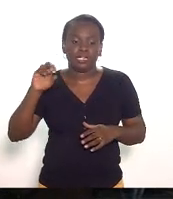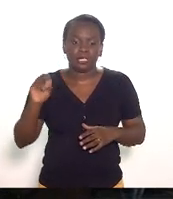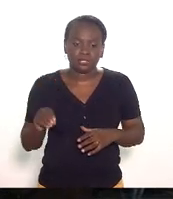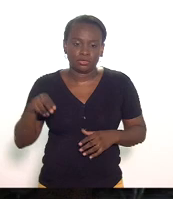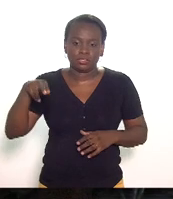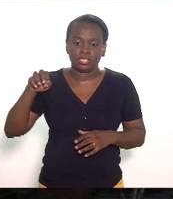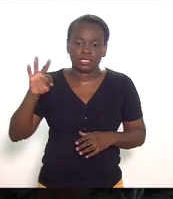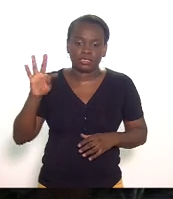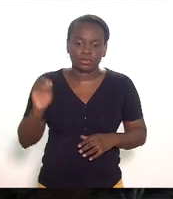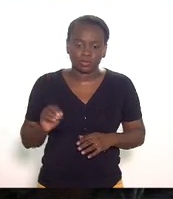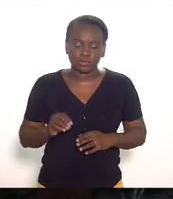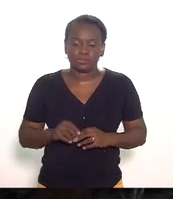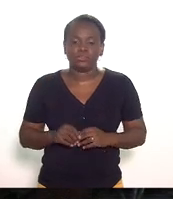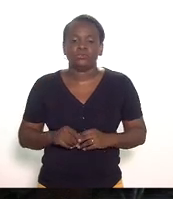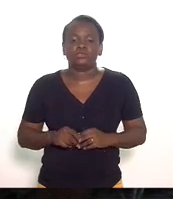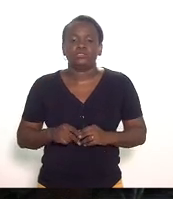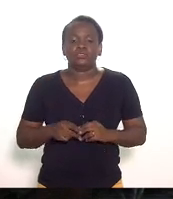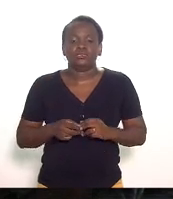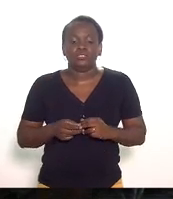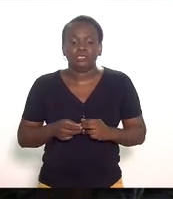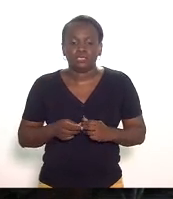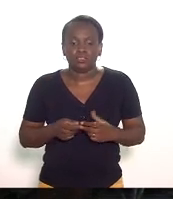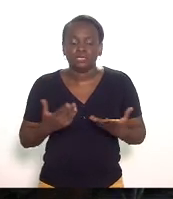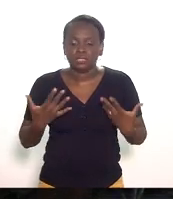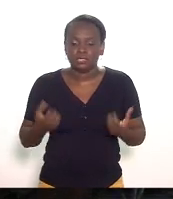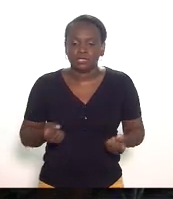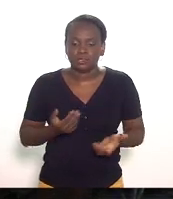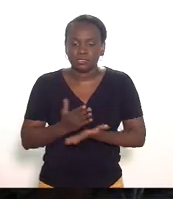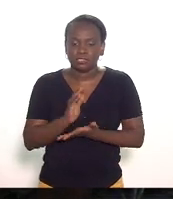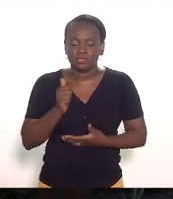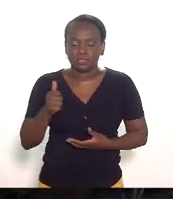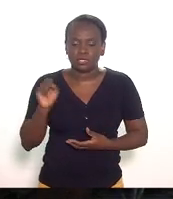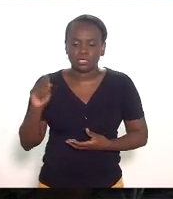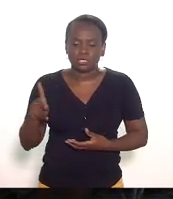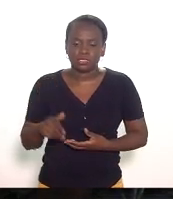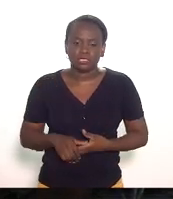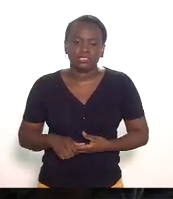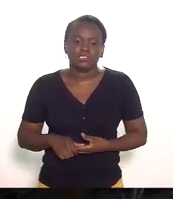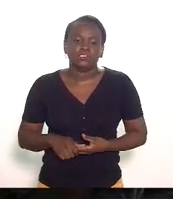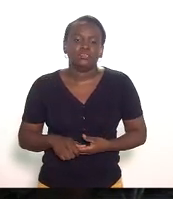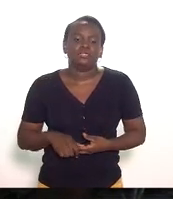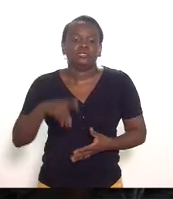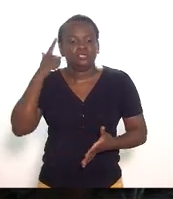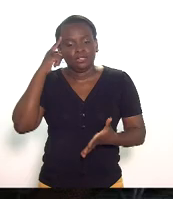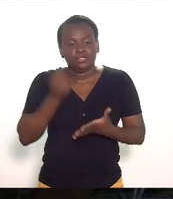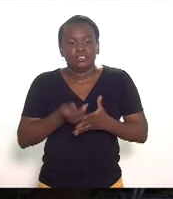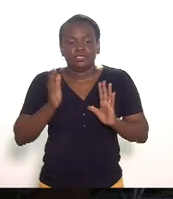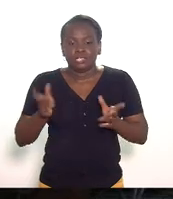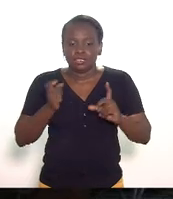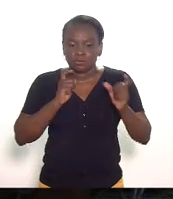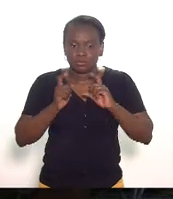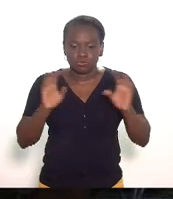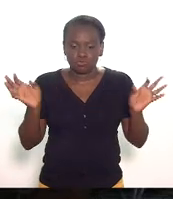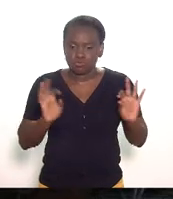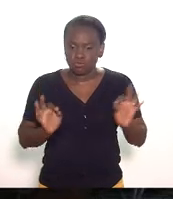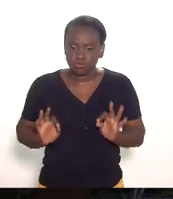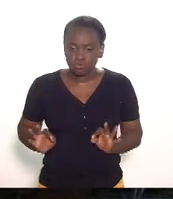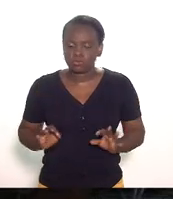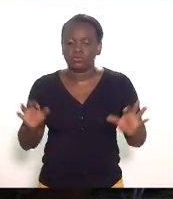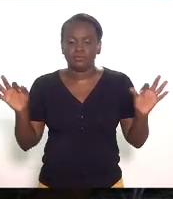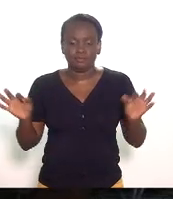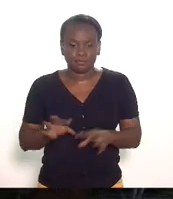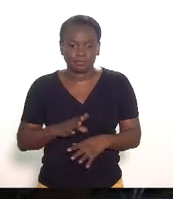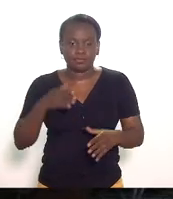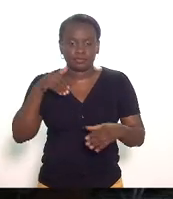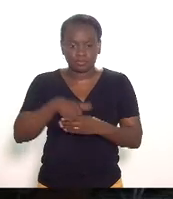Otranto Neto. Parecer da Comissão de Normas. Ok. Com parecer emitido em discussão. Não havendo quem queira discutir, encerrada a